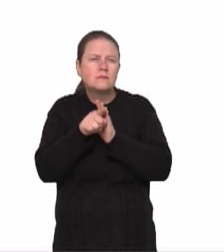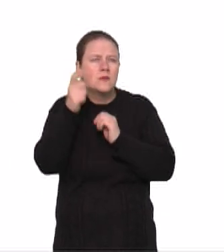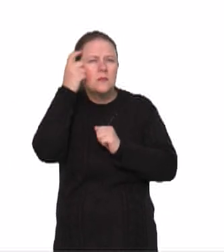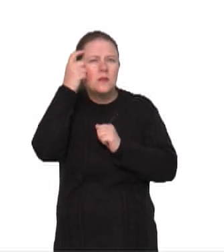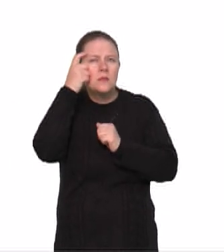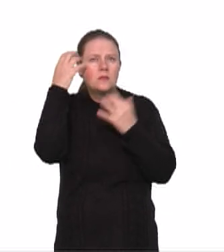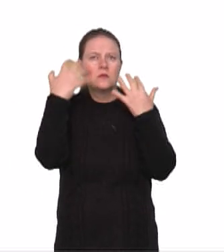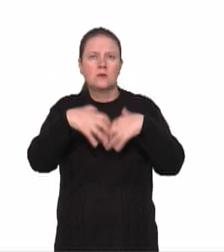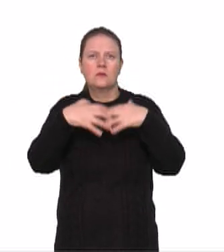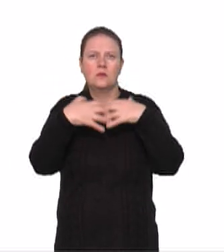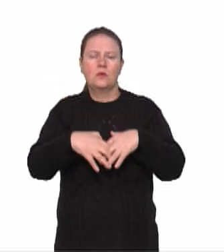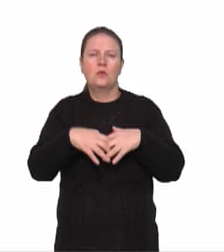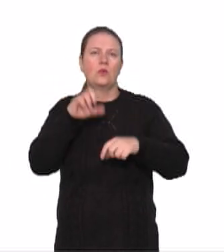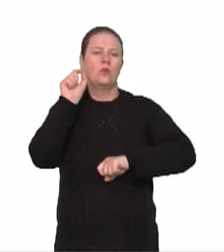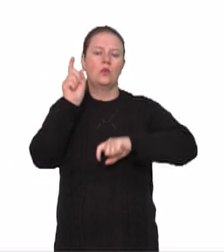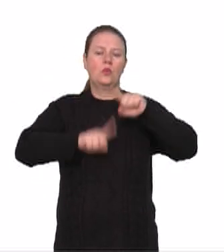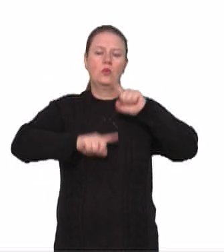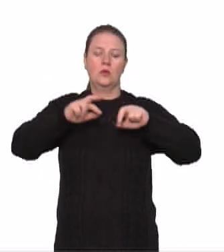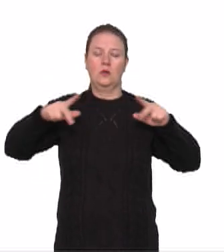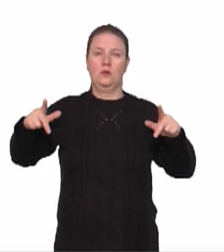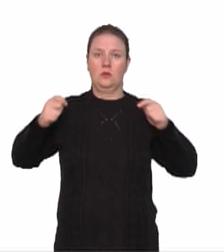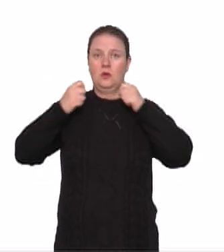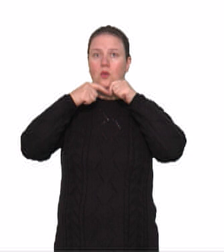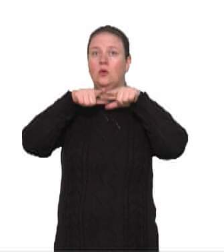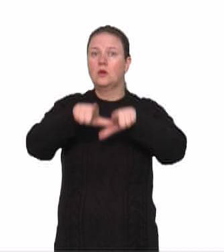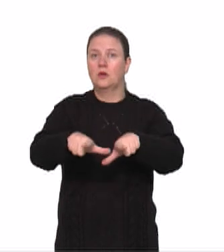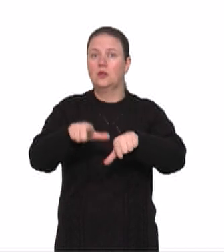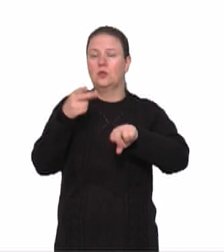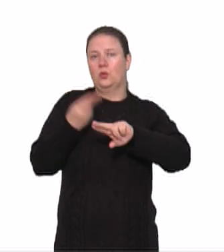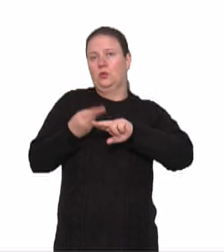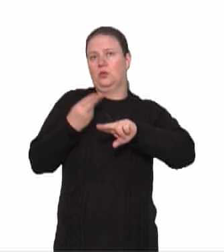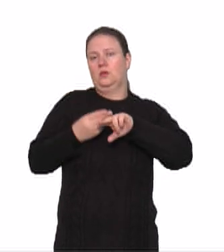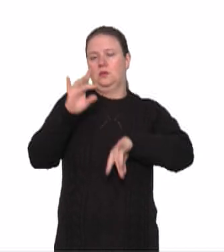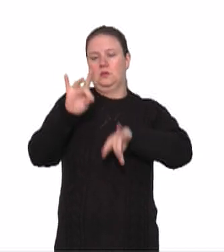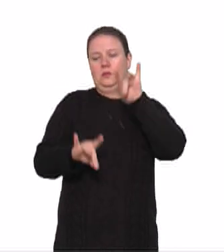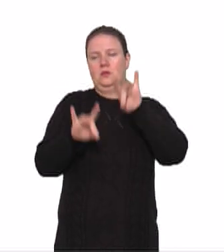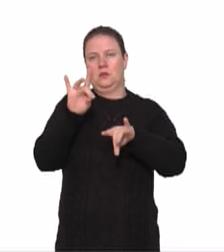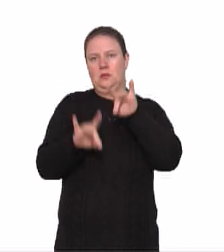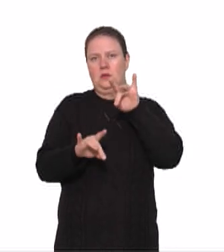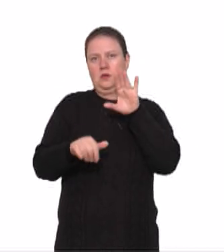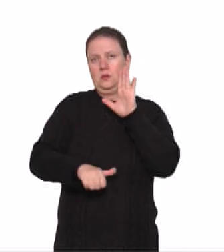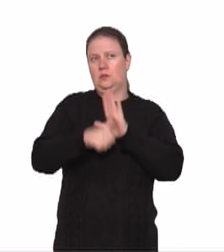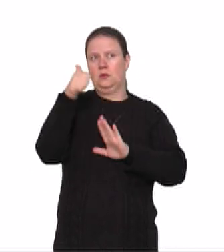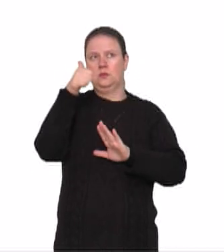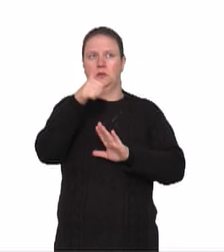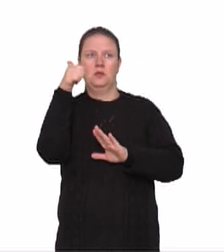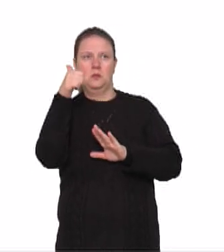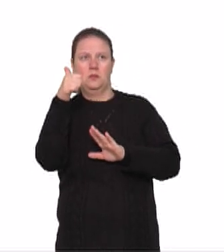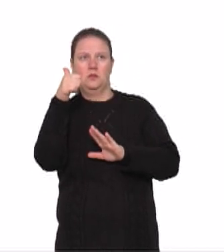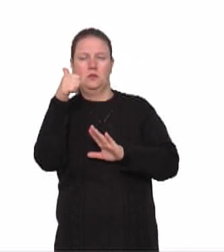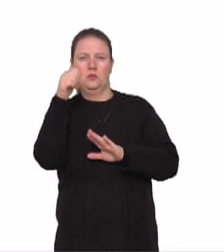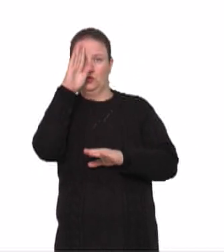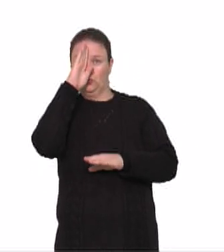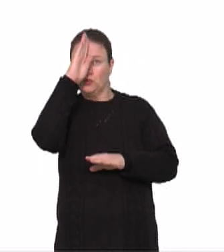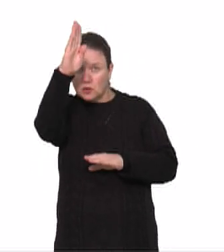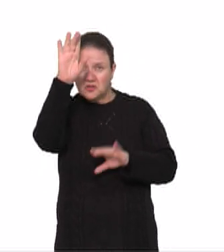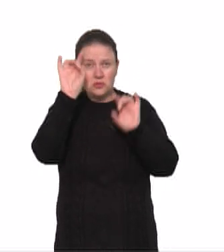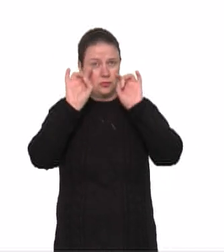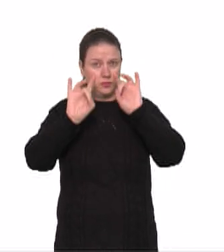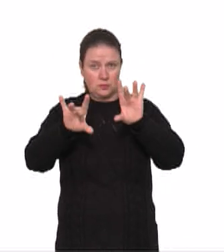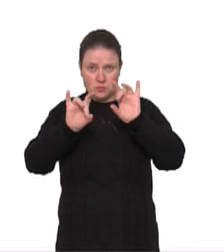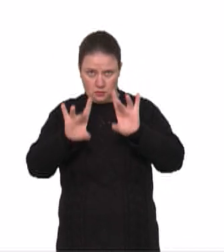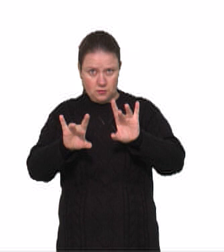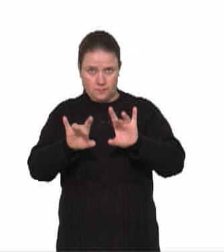Que recursos de linguagem são utilizados nessa peça teatral? Primeira possibilidade, discurso direto